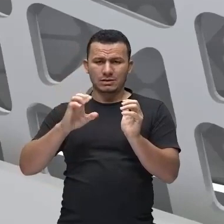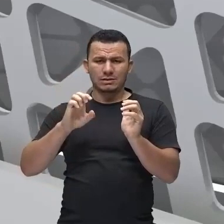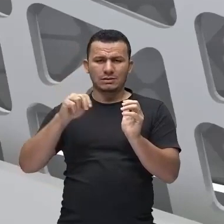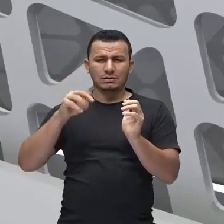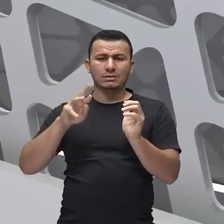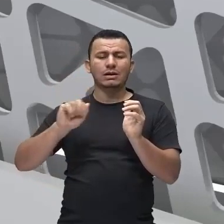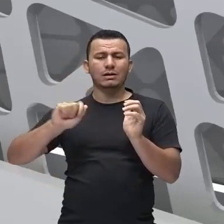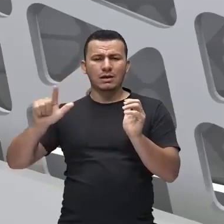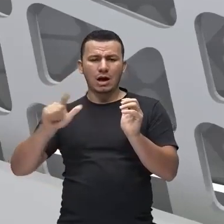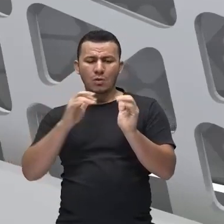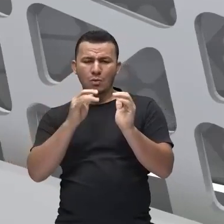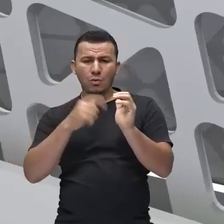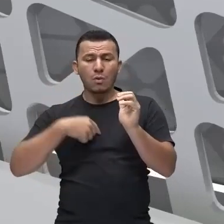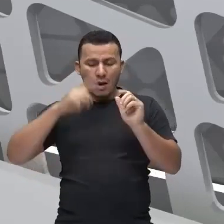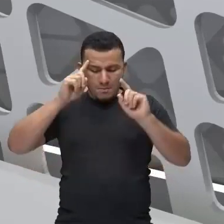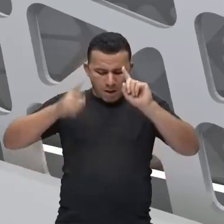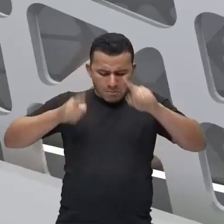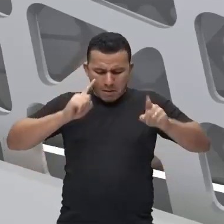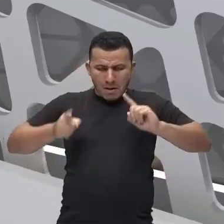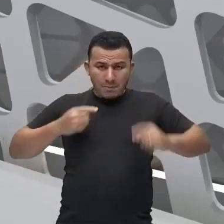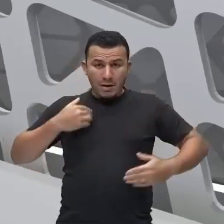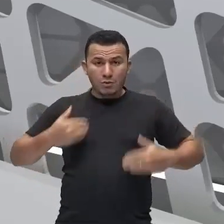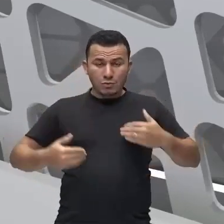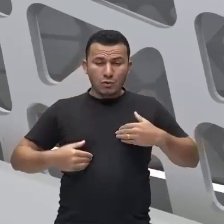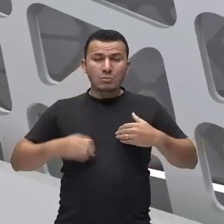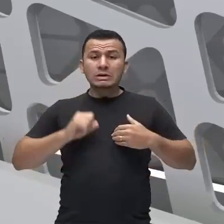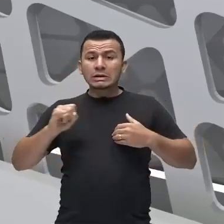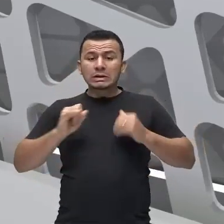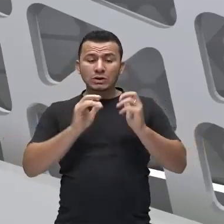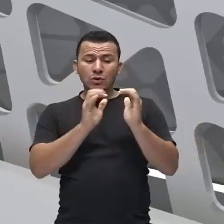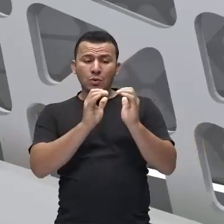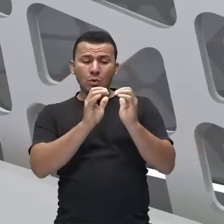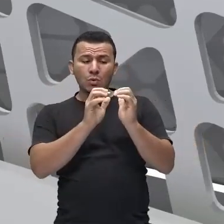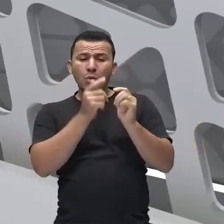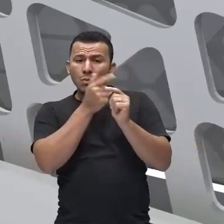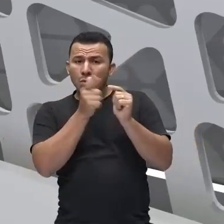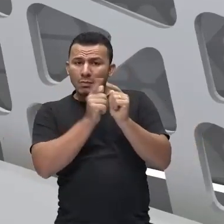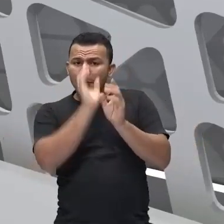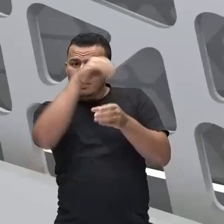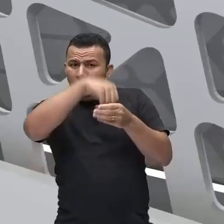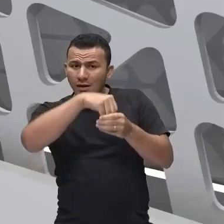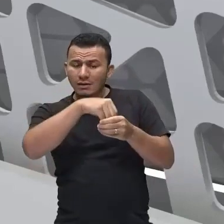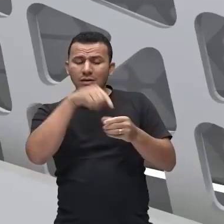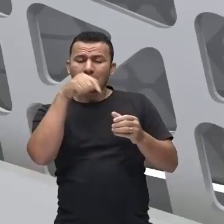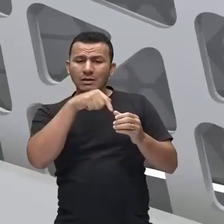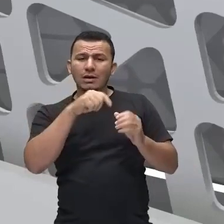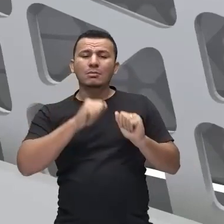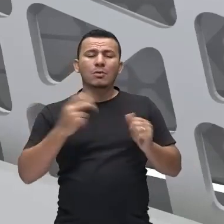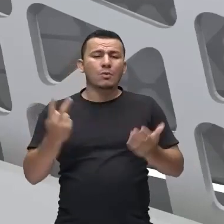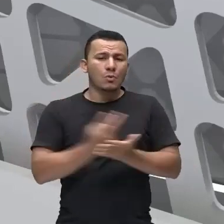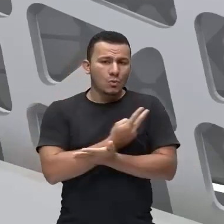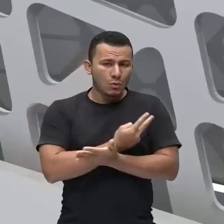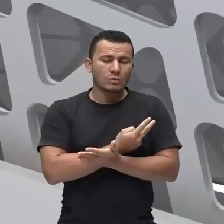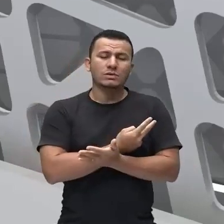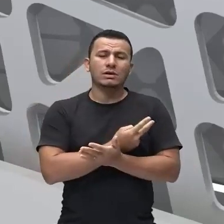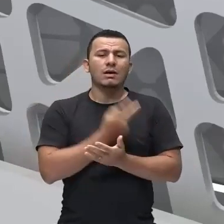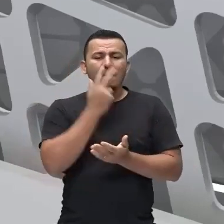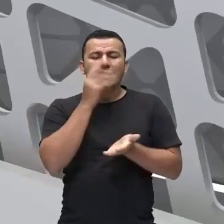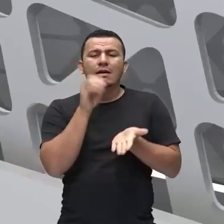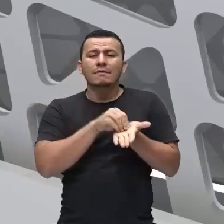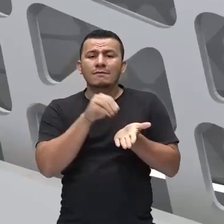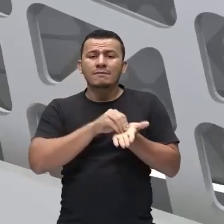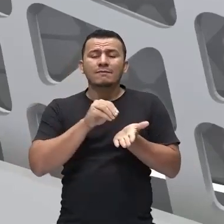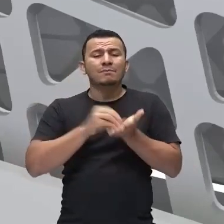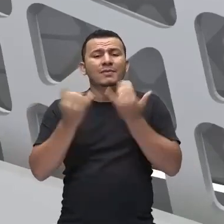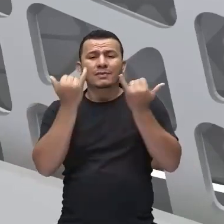funções desse corpo. E se ocorrer uma complicação nessa fase, acontece uma perda desse